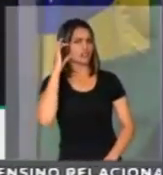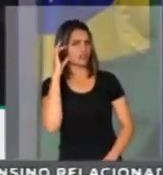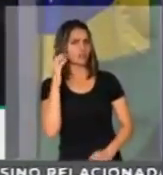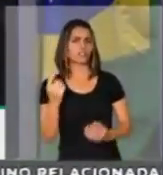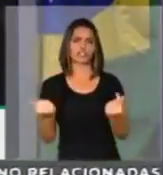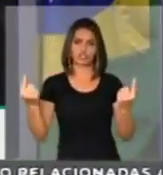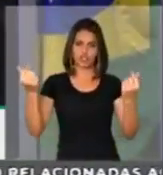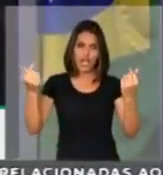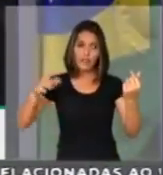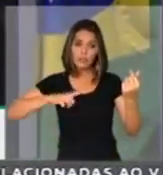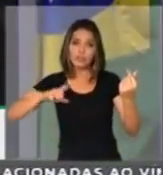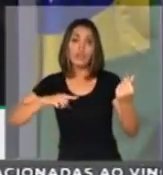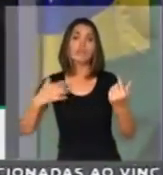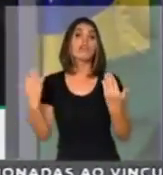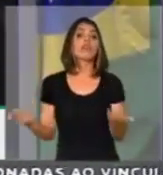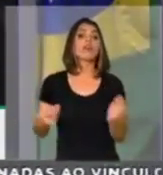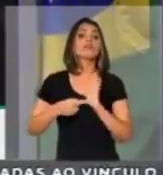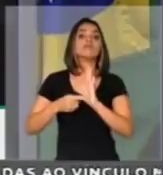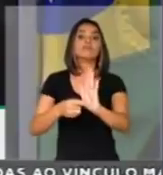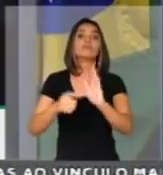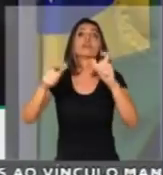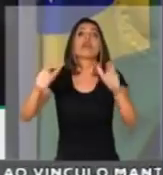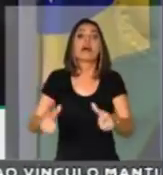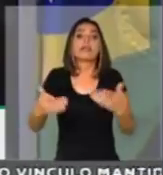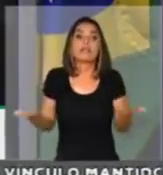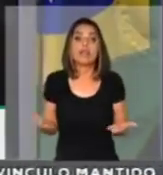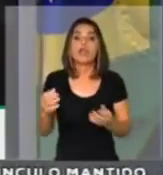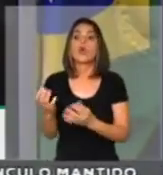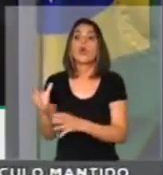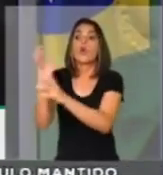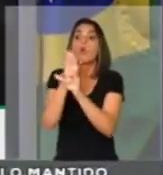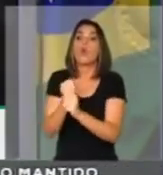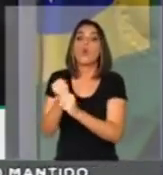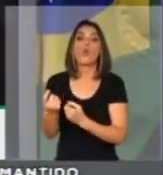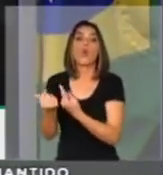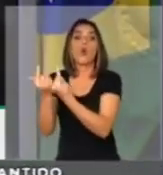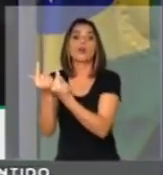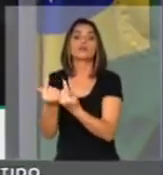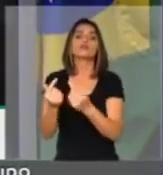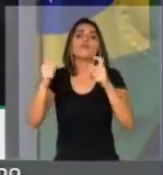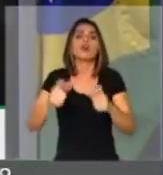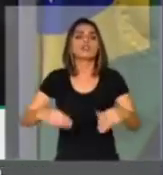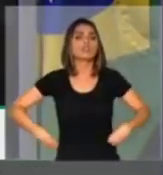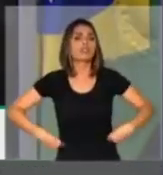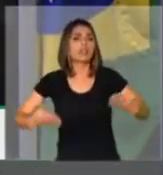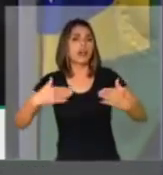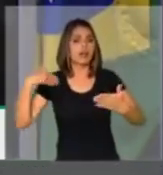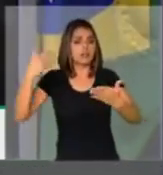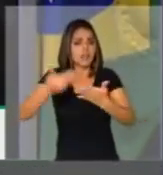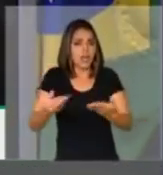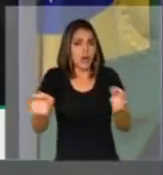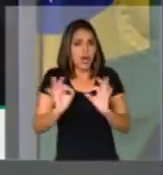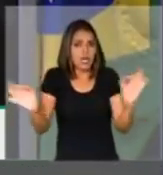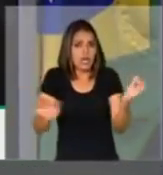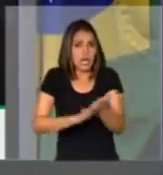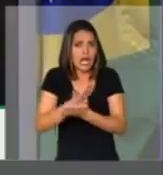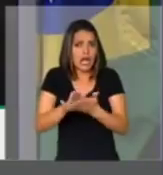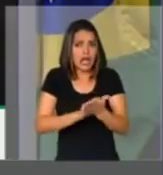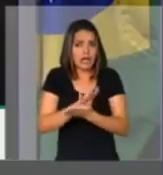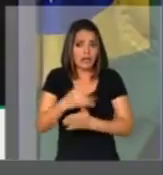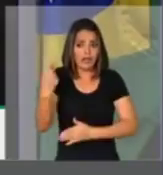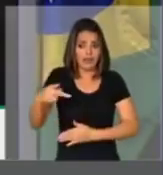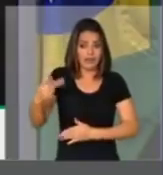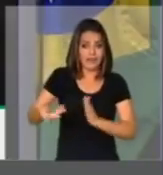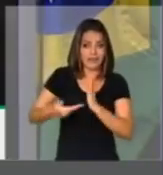haver a demonstração de quanto foi esse superávit e de para onde foi esse dinheiro, porque ninguém viu até agora, não aprovamos aqui